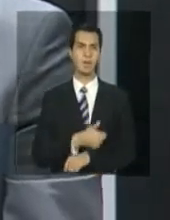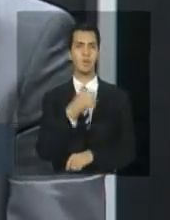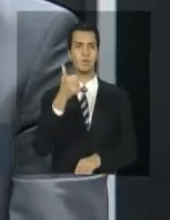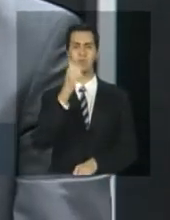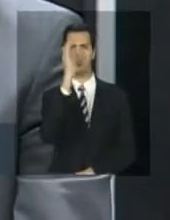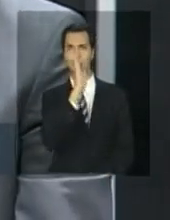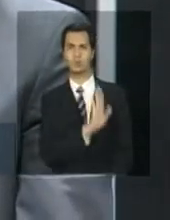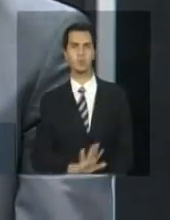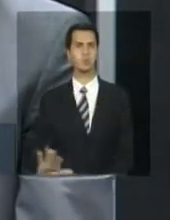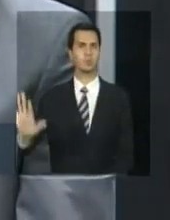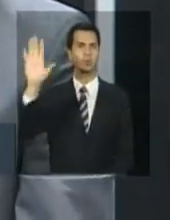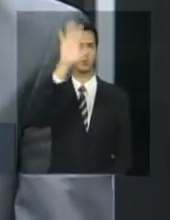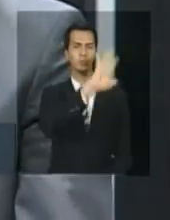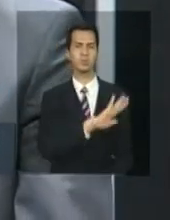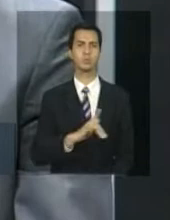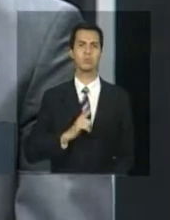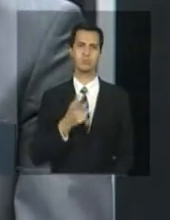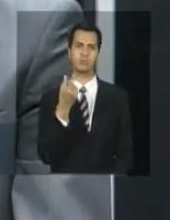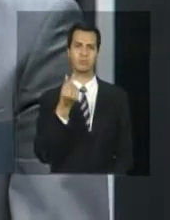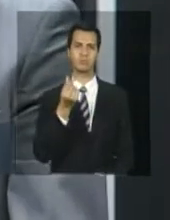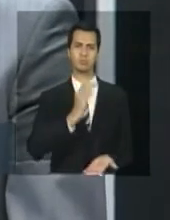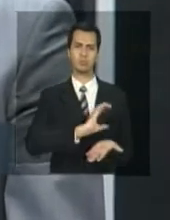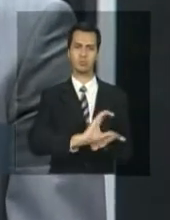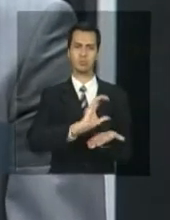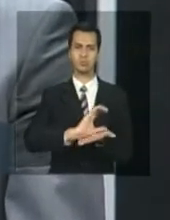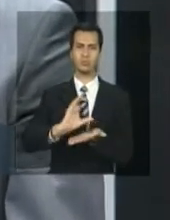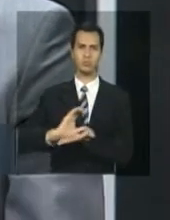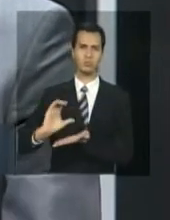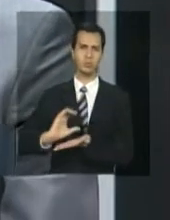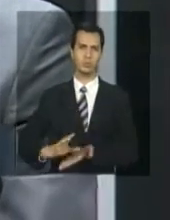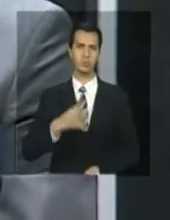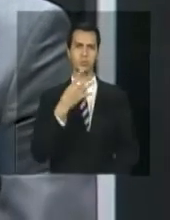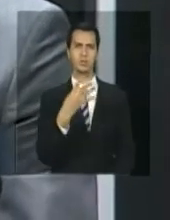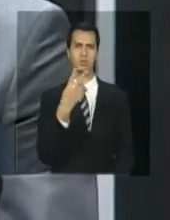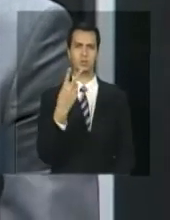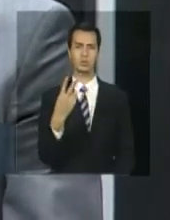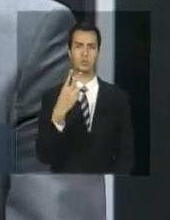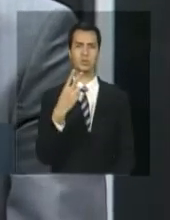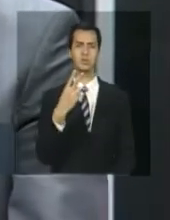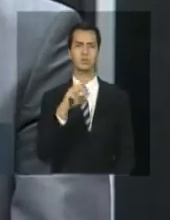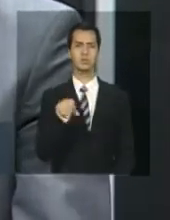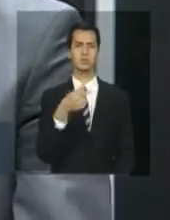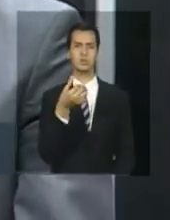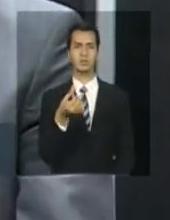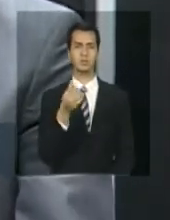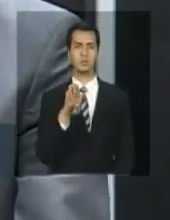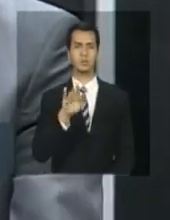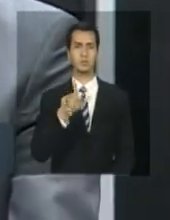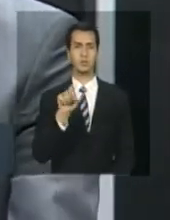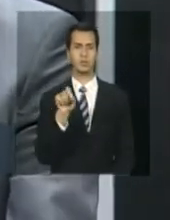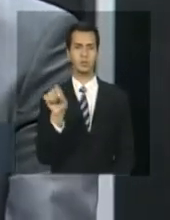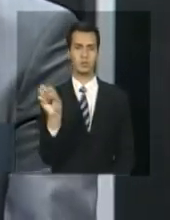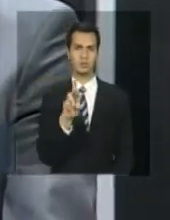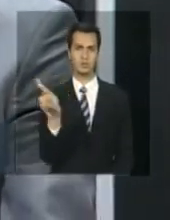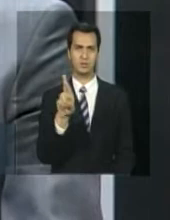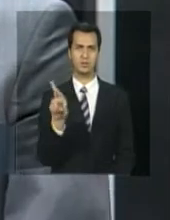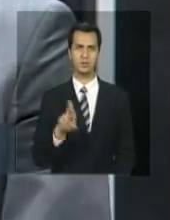território nacional, com investimentos de 42,6 bilhões de